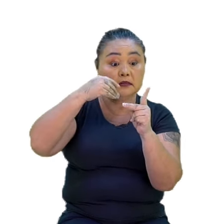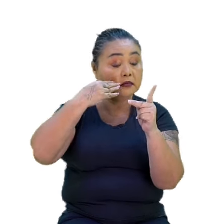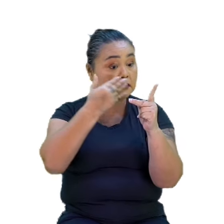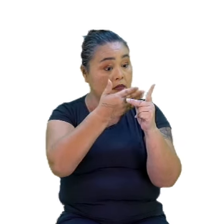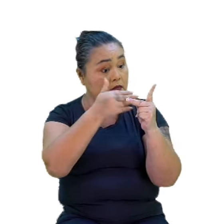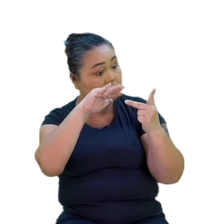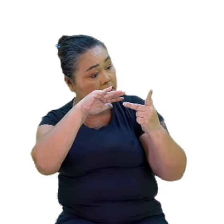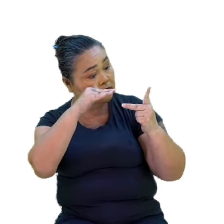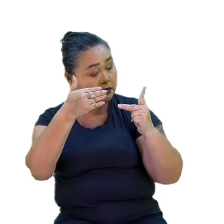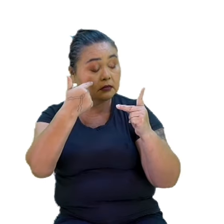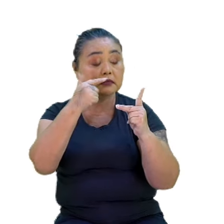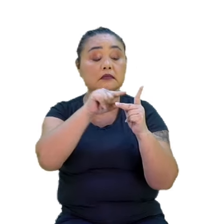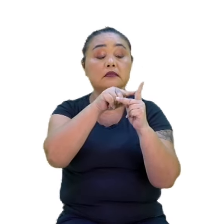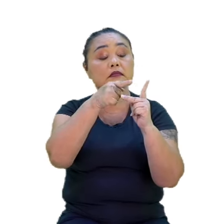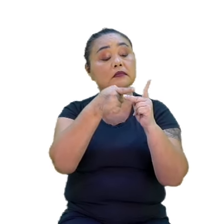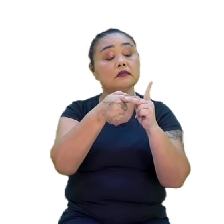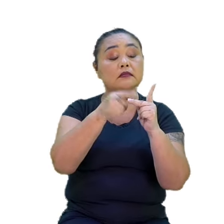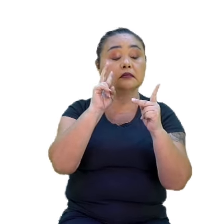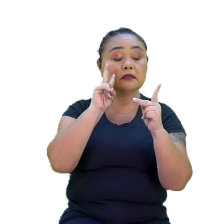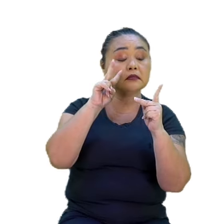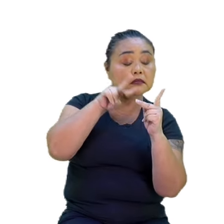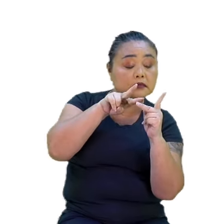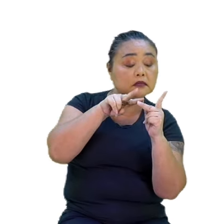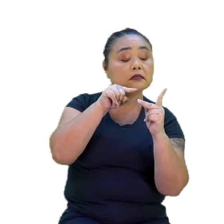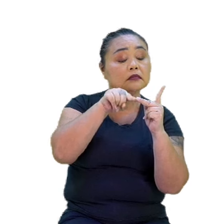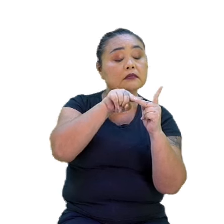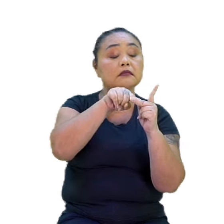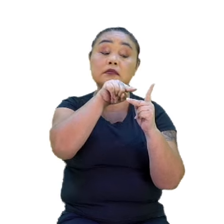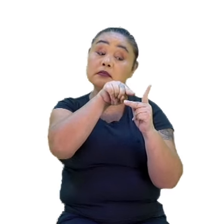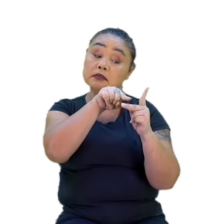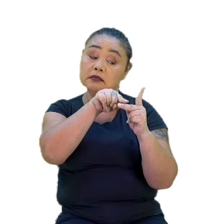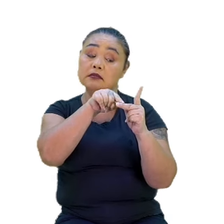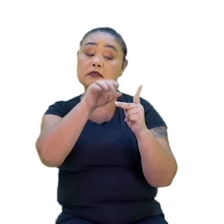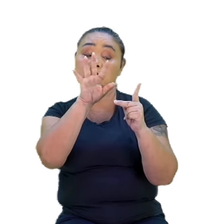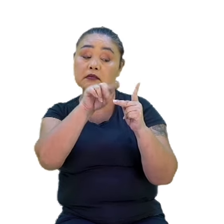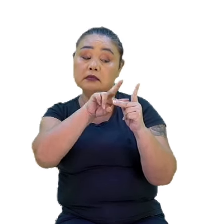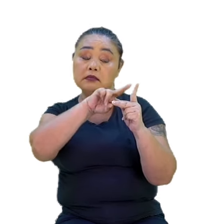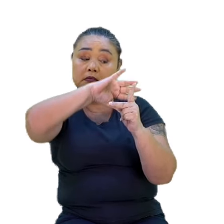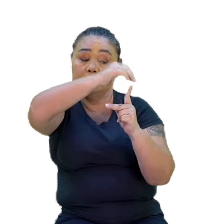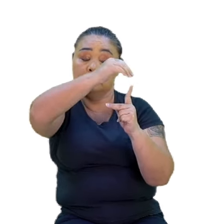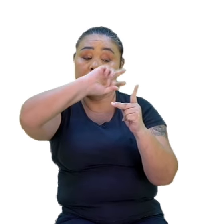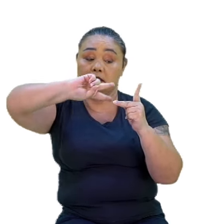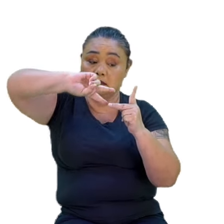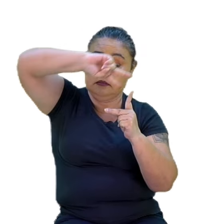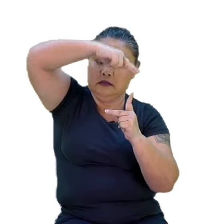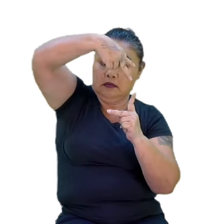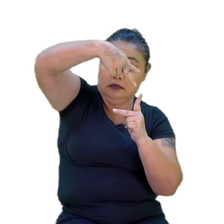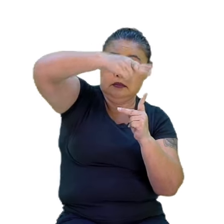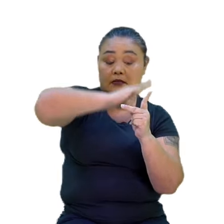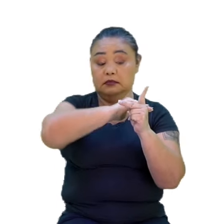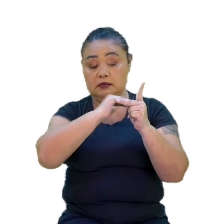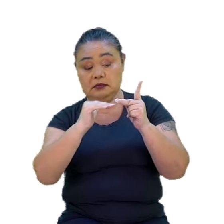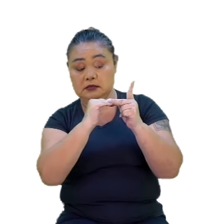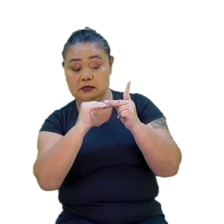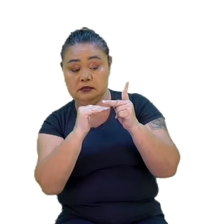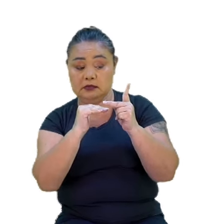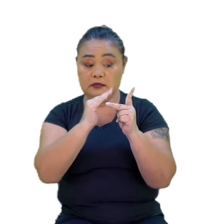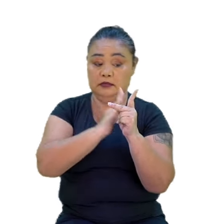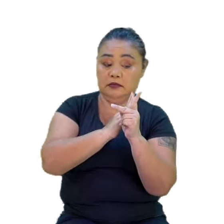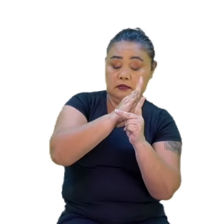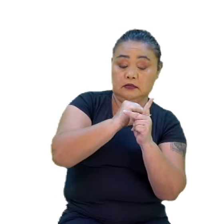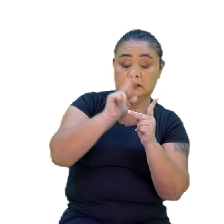ângulo em destaque eu olho o ângulo e digo Opa o cateto que eu tenho é o oposto não ele é o adjacente aí eu sei se eu